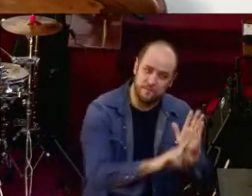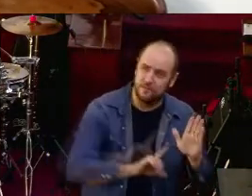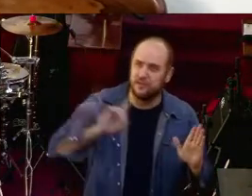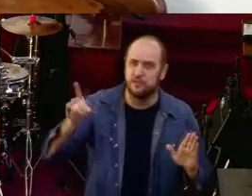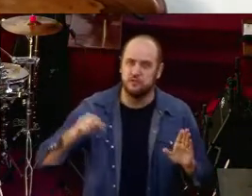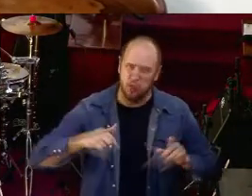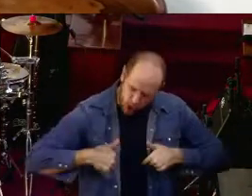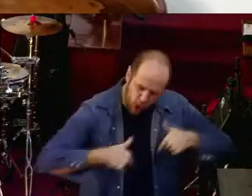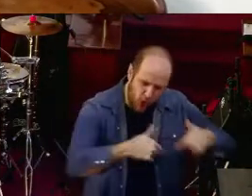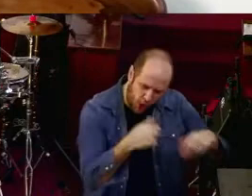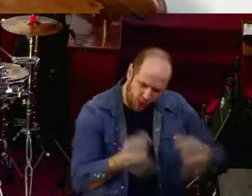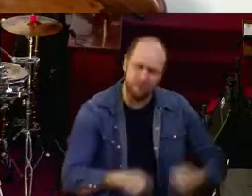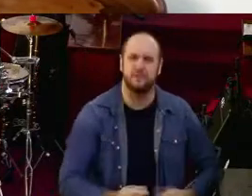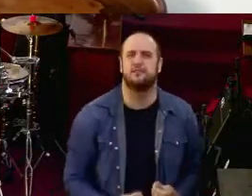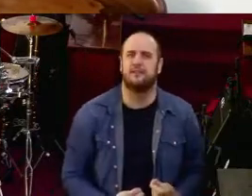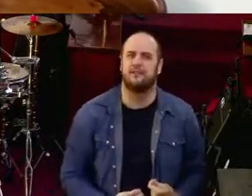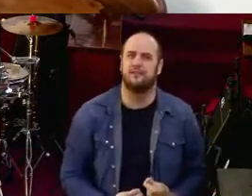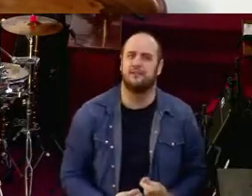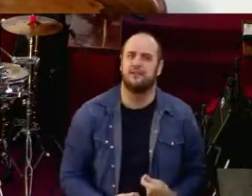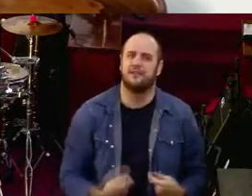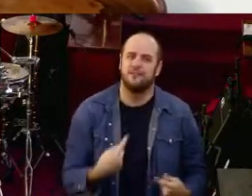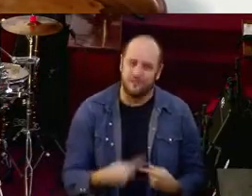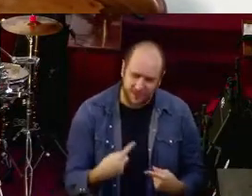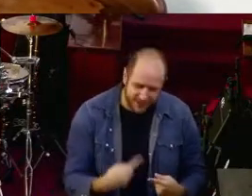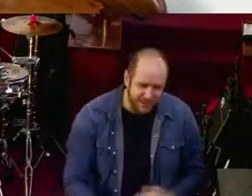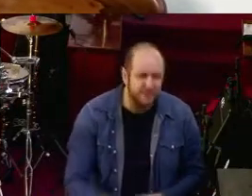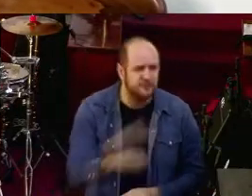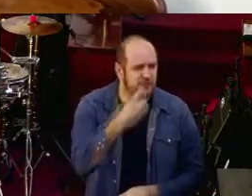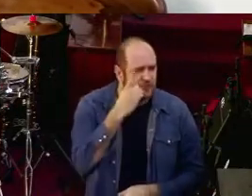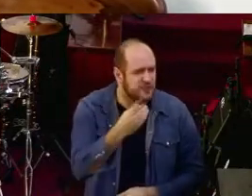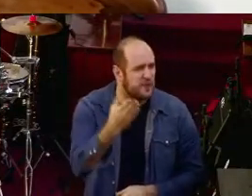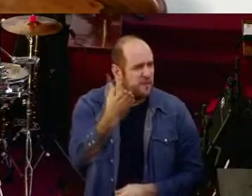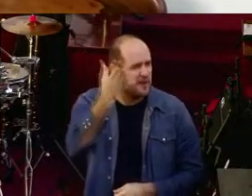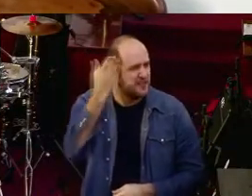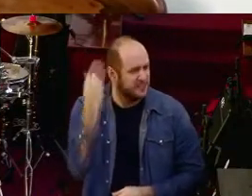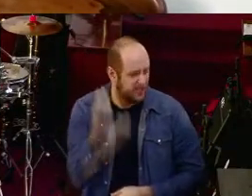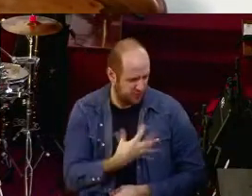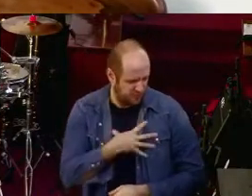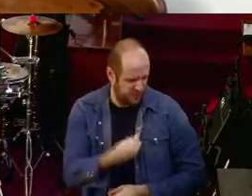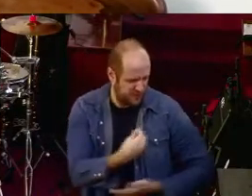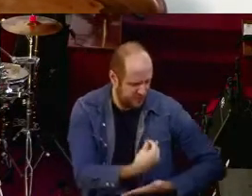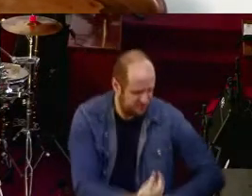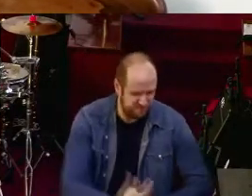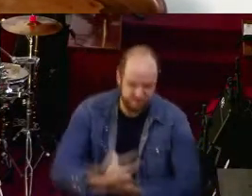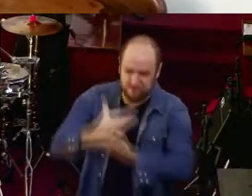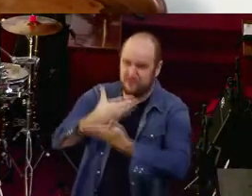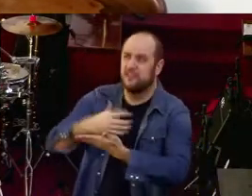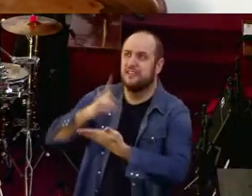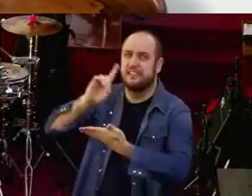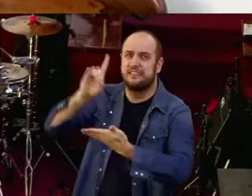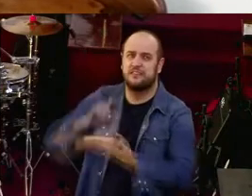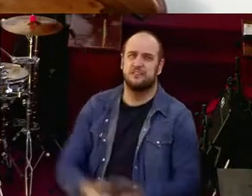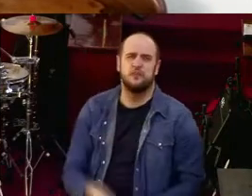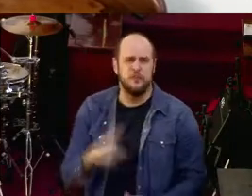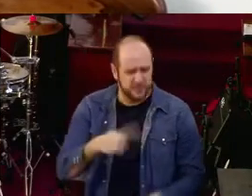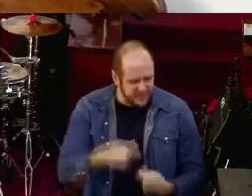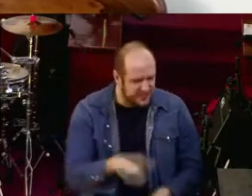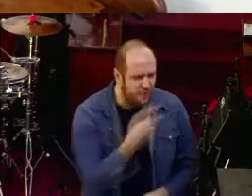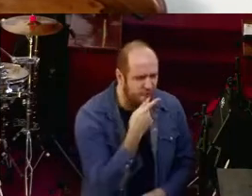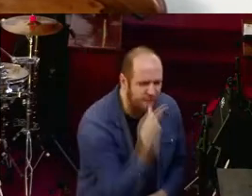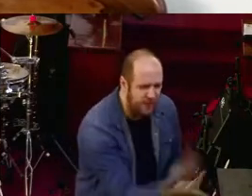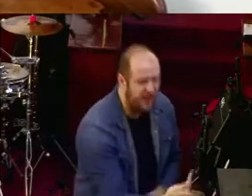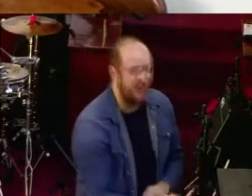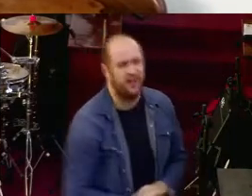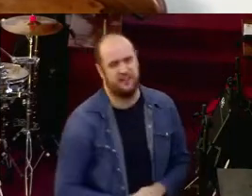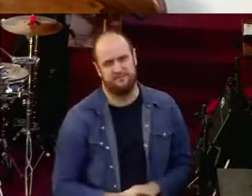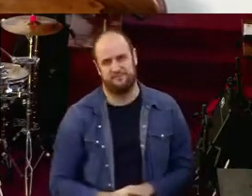por seus filhos, porque eles um dia consagraram esses filhos ao Senhor. Eles precisam dizer isso aos seus filhos. Então essa é a aplicação